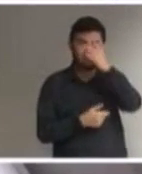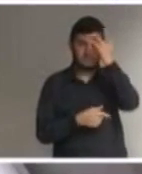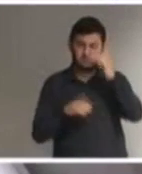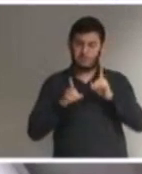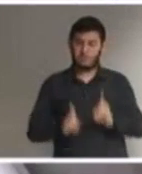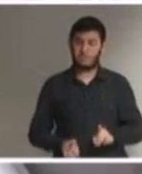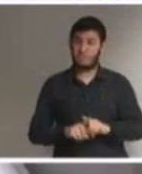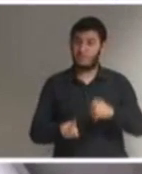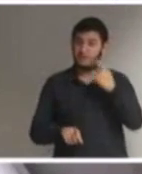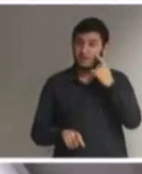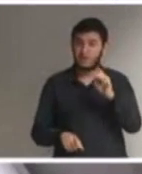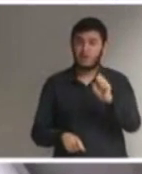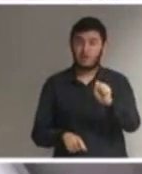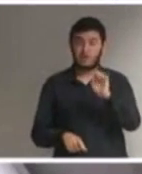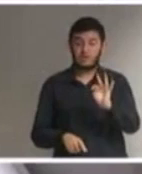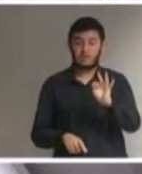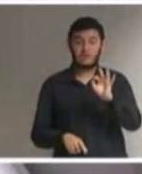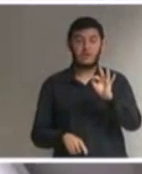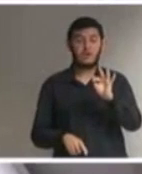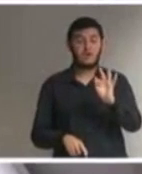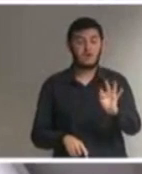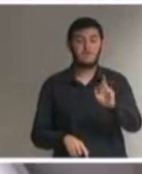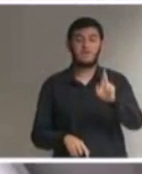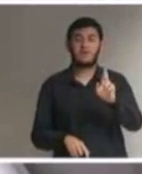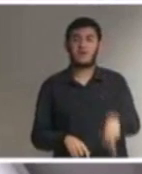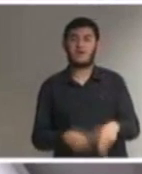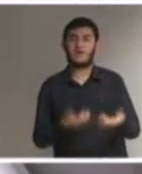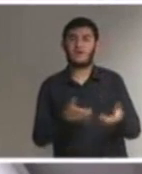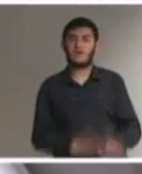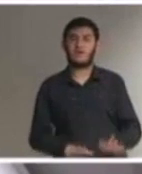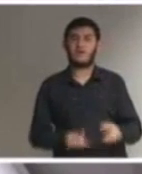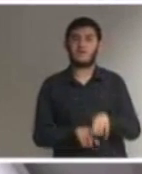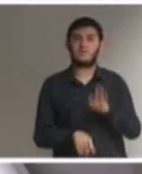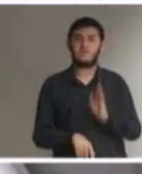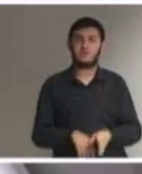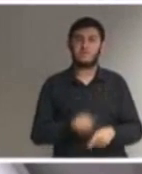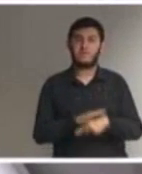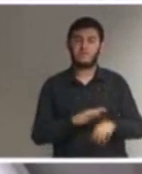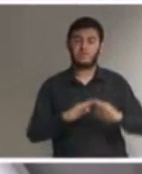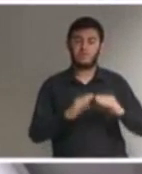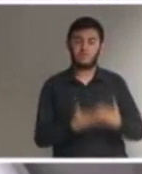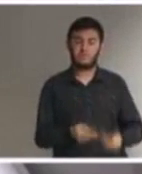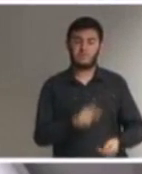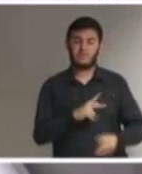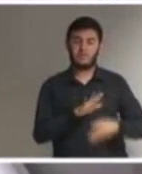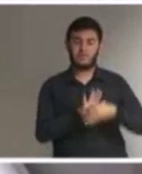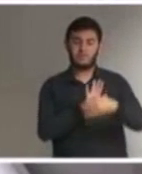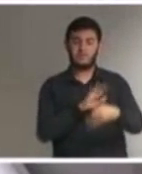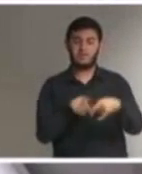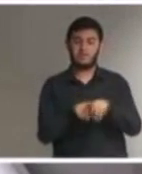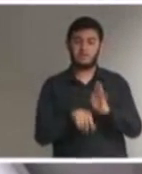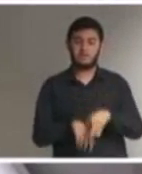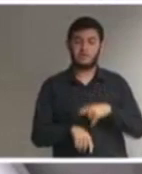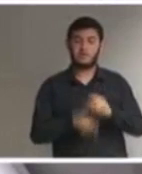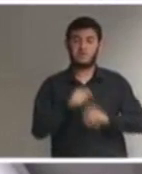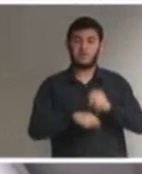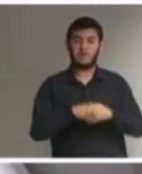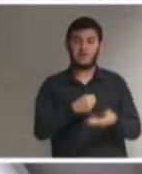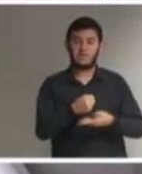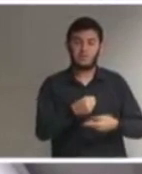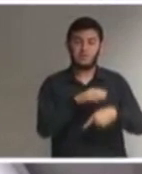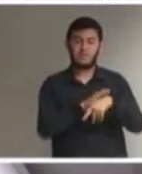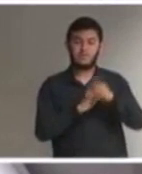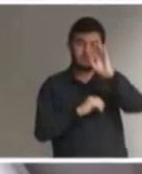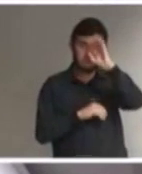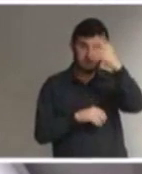Supremo Tribunal Federal rejeitou essa pretensão das escolas privadas constituindo os fundamentos dessa decisão como mais um